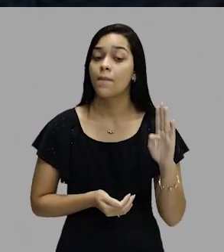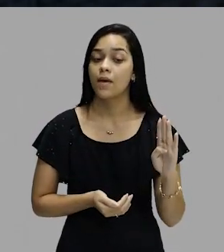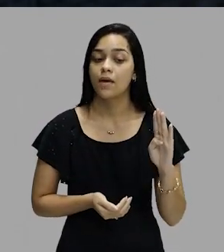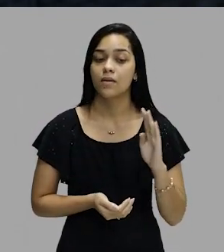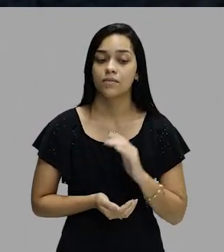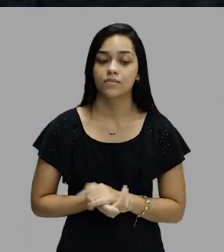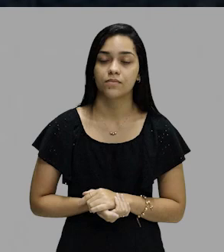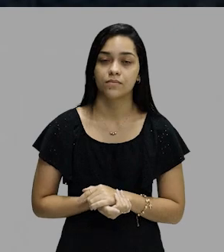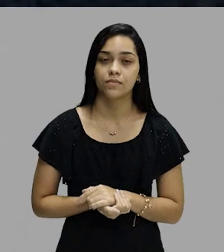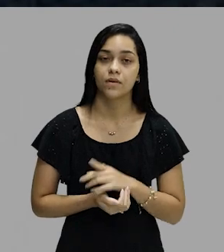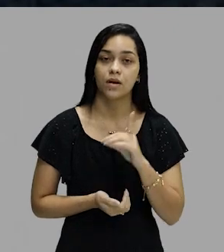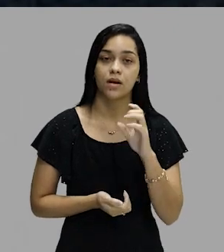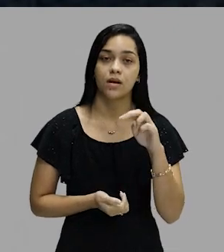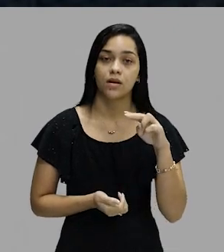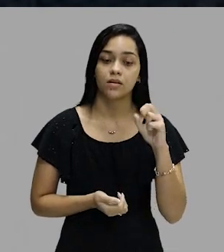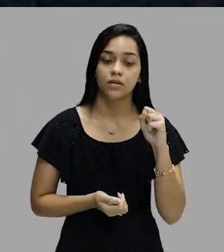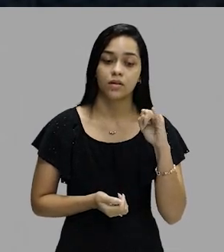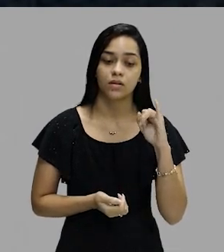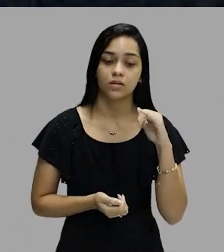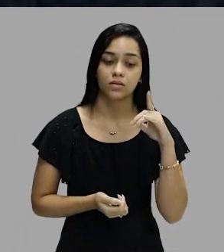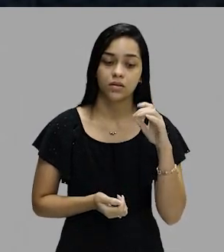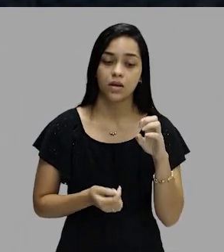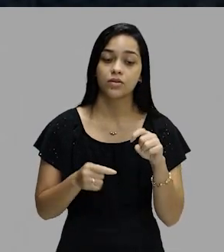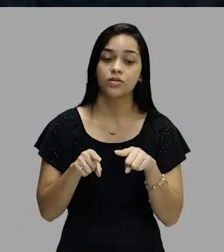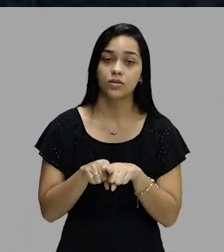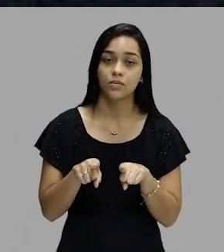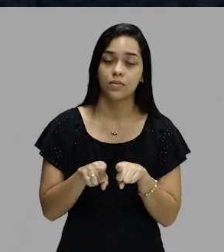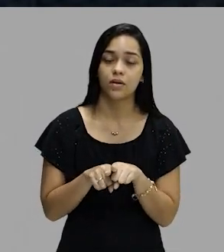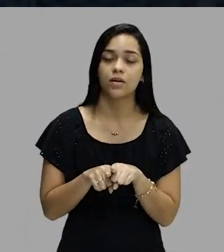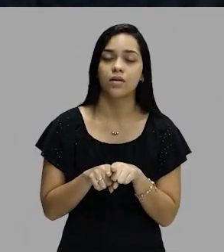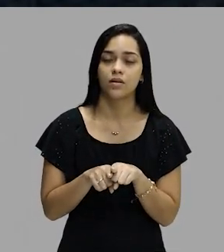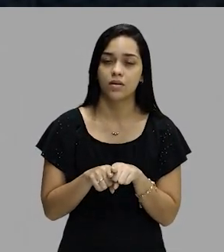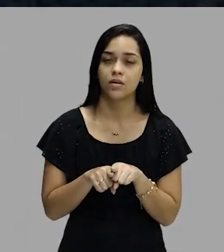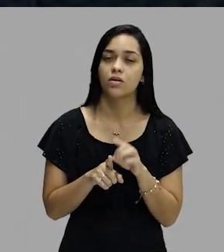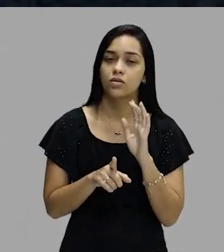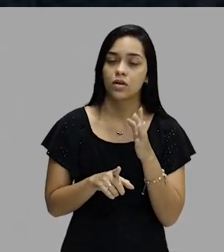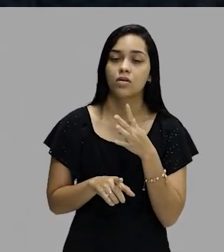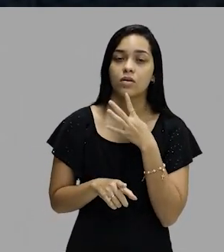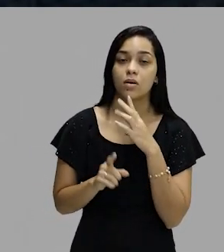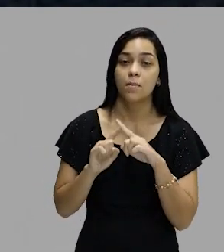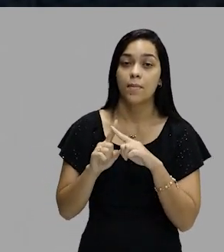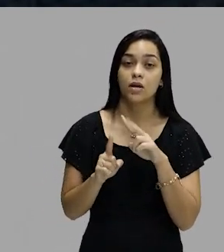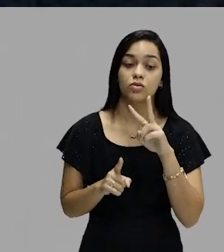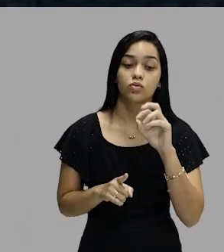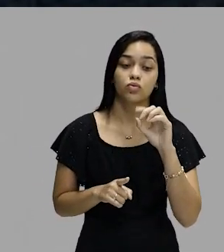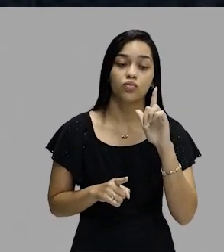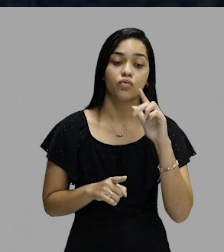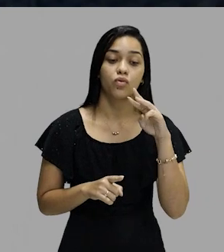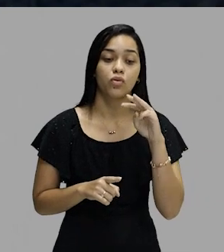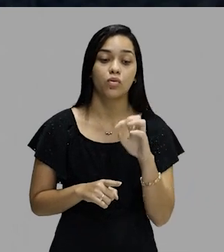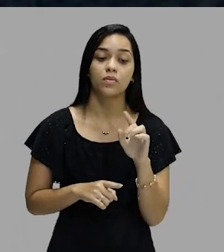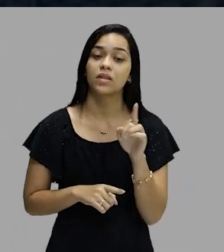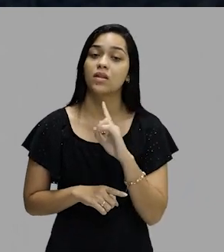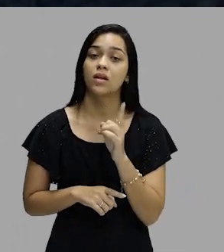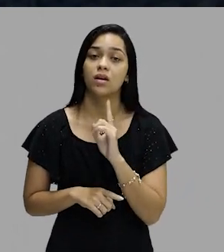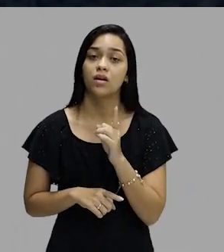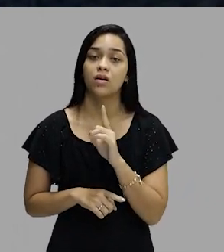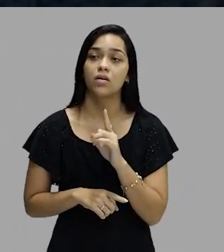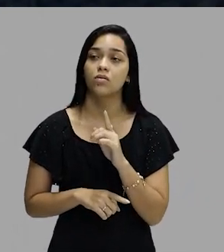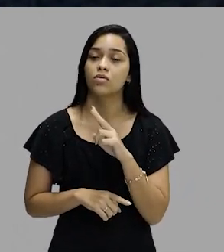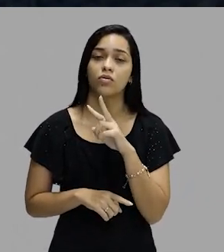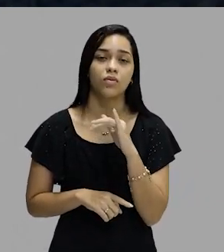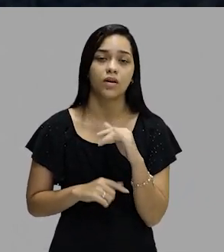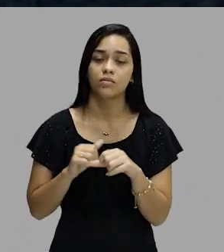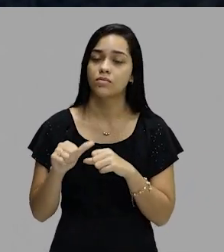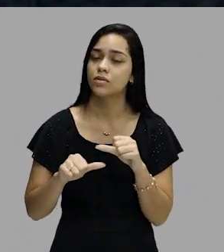densidade. Densidade tudo bem. Densidade dá como a gente conhecer. Mas o volume não. Certo? O volume ele não vai me